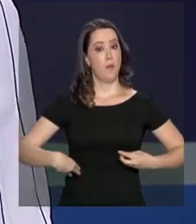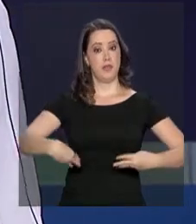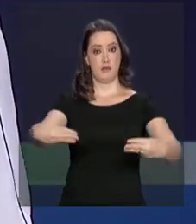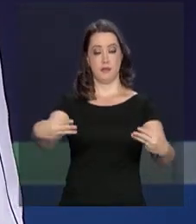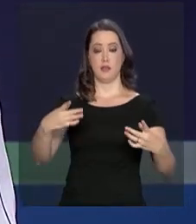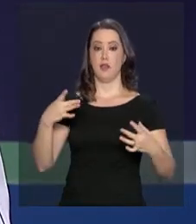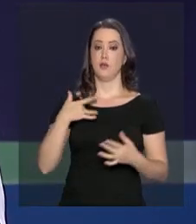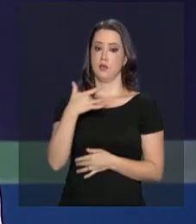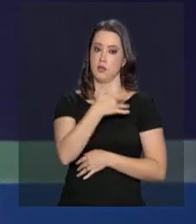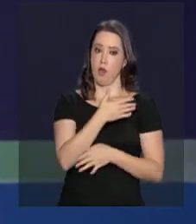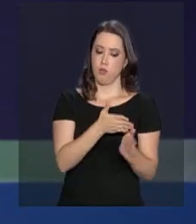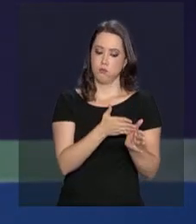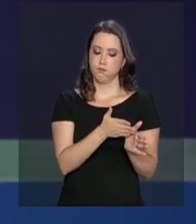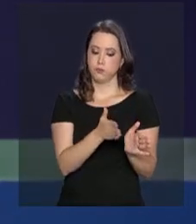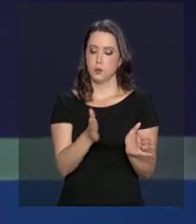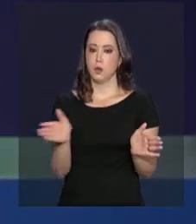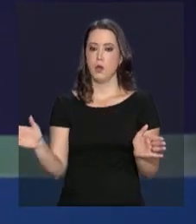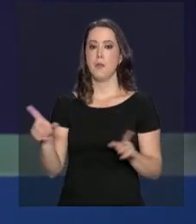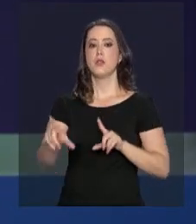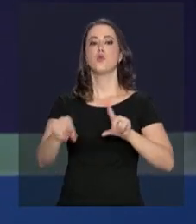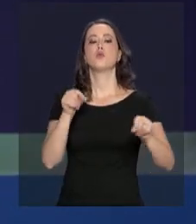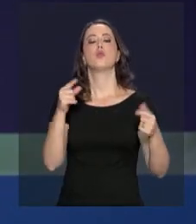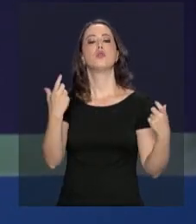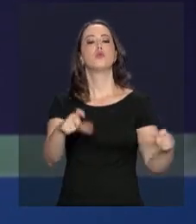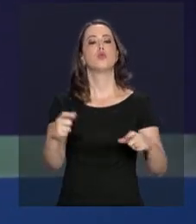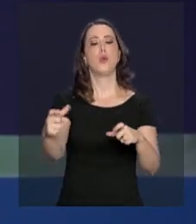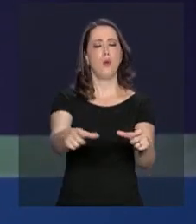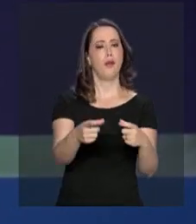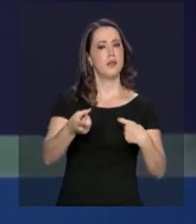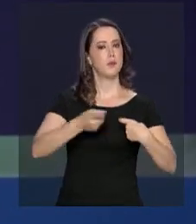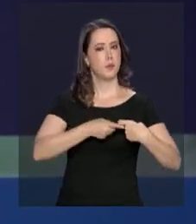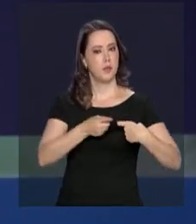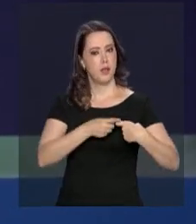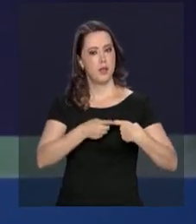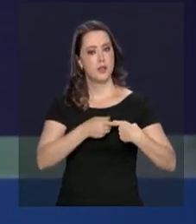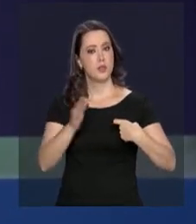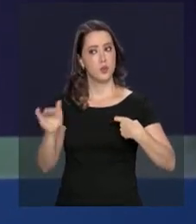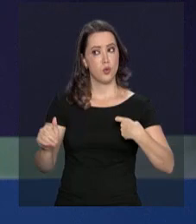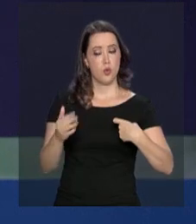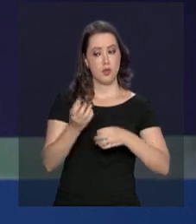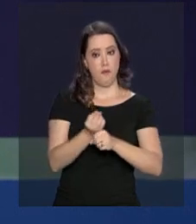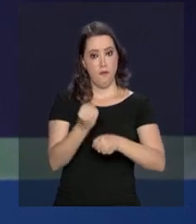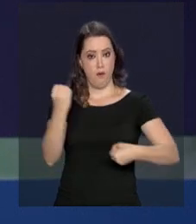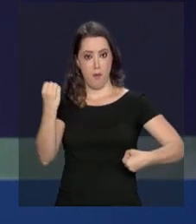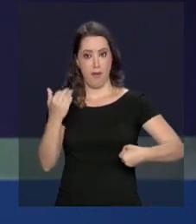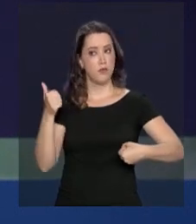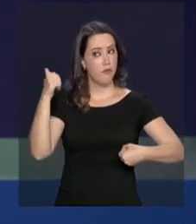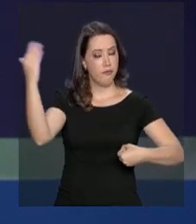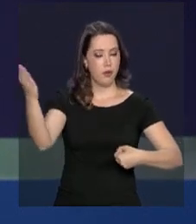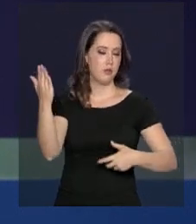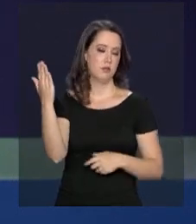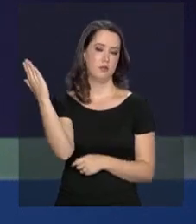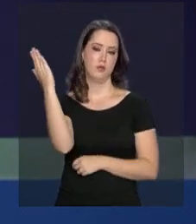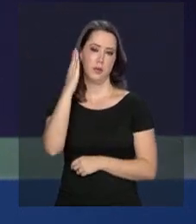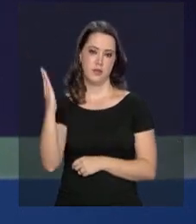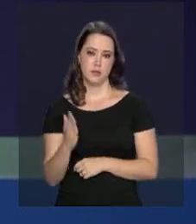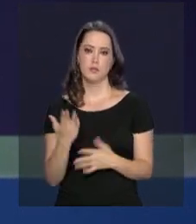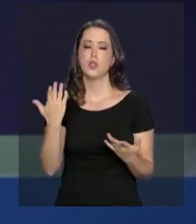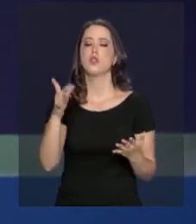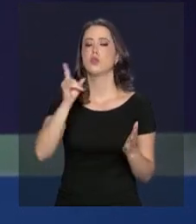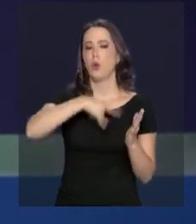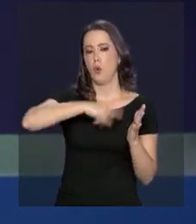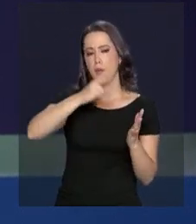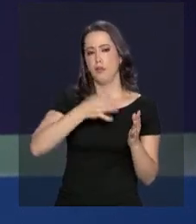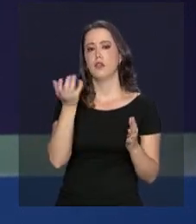Saúde prorrogou o prazo para a escolha de vagas para os médicos formados fora do país, que já enviaram a documentação para